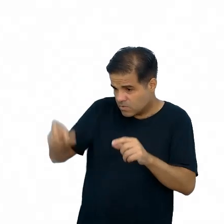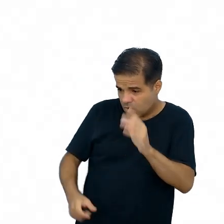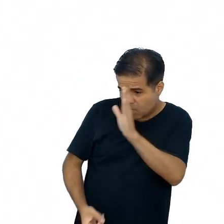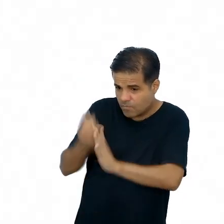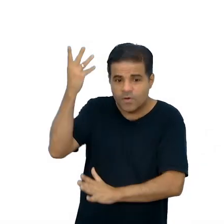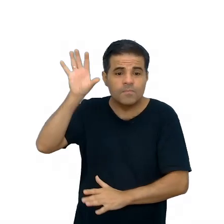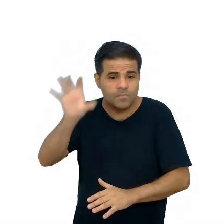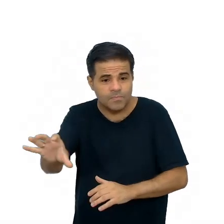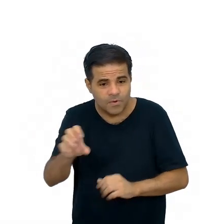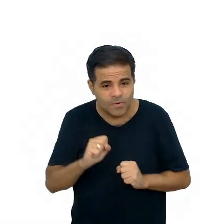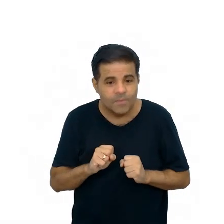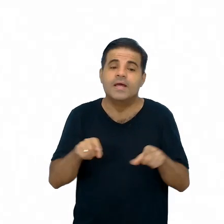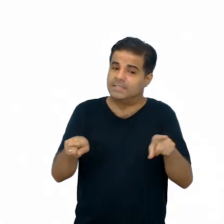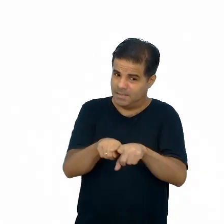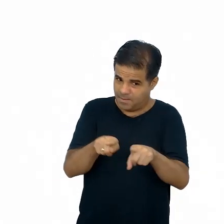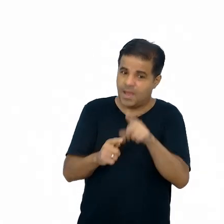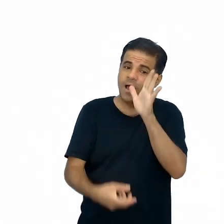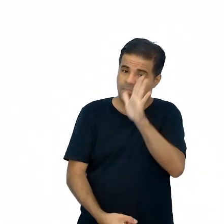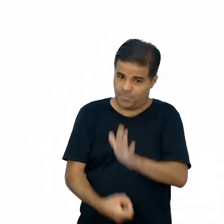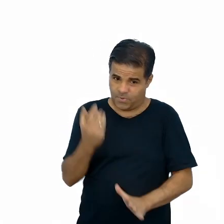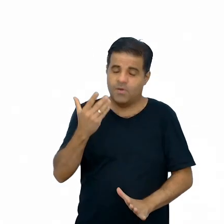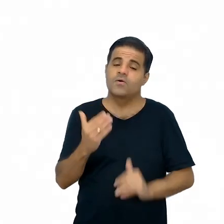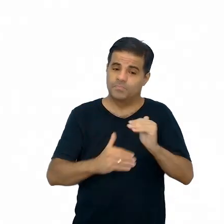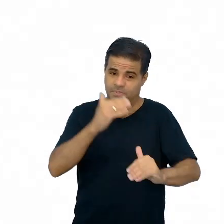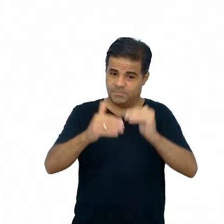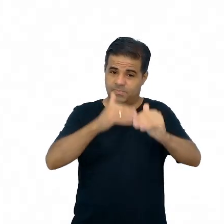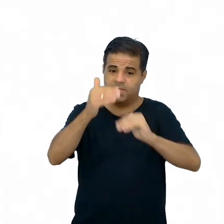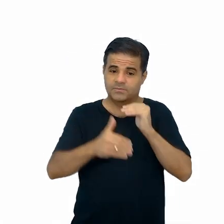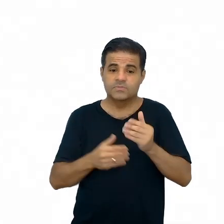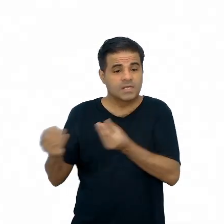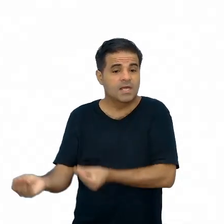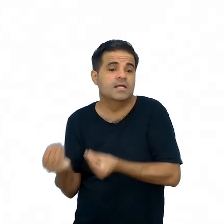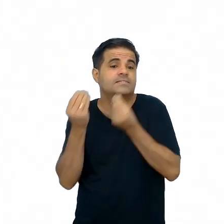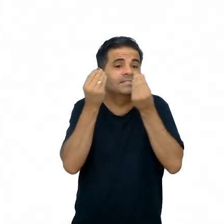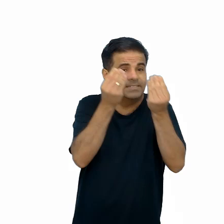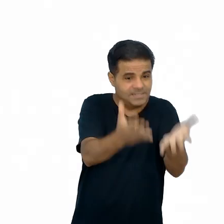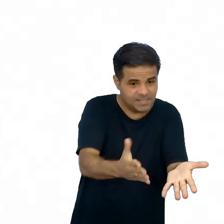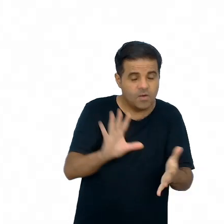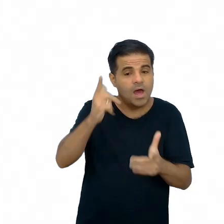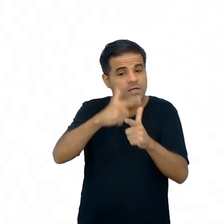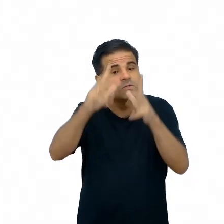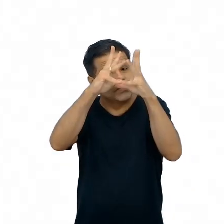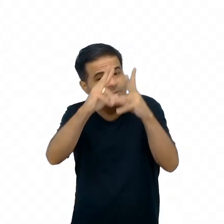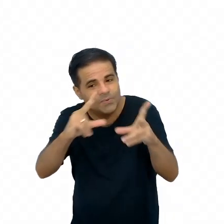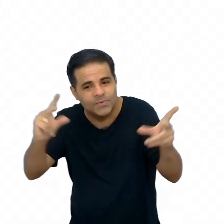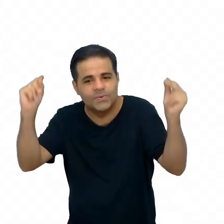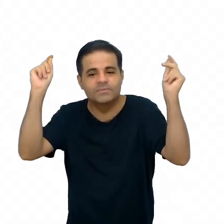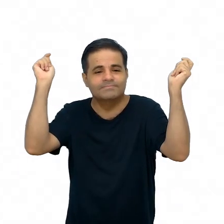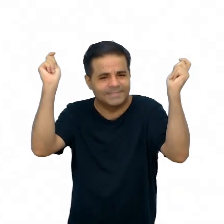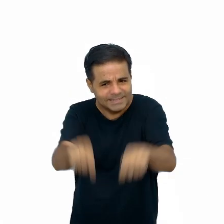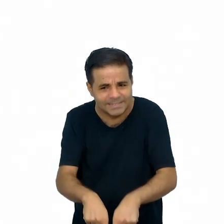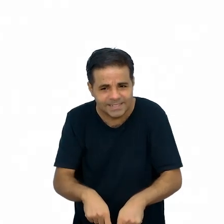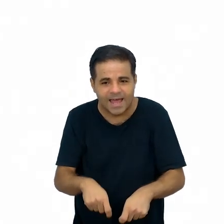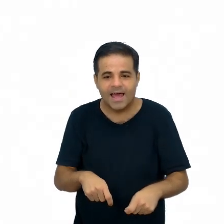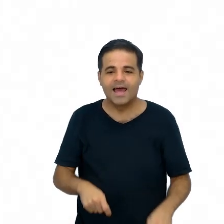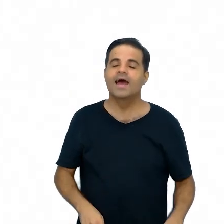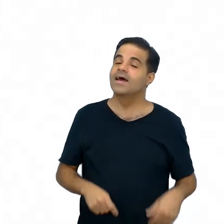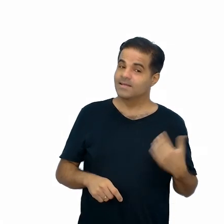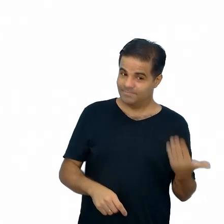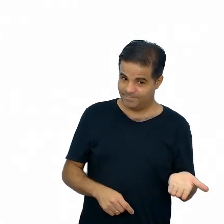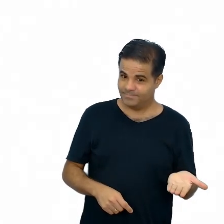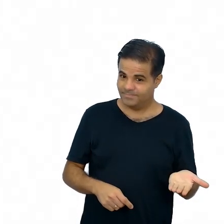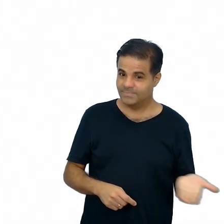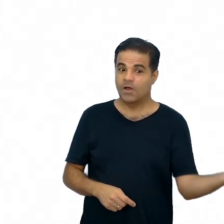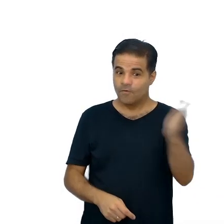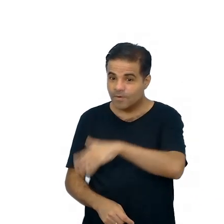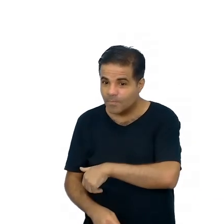mesmos formulam. Eles também elaboram os procedimentos e fornecem a solução. Então,